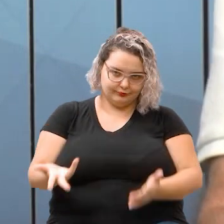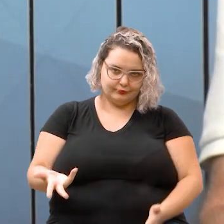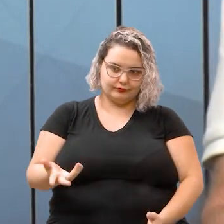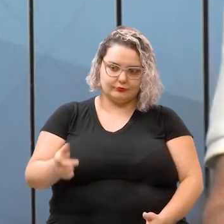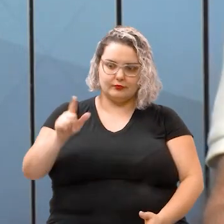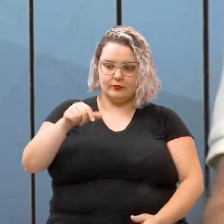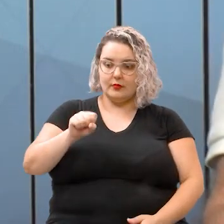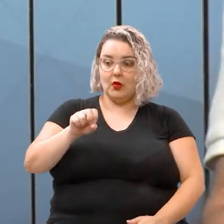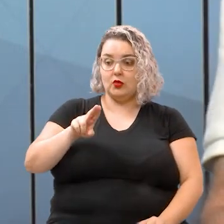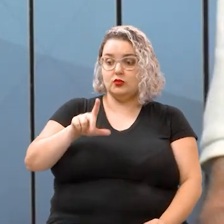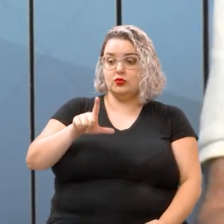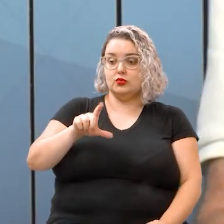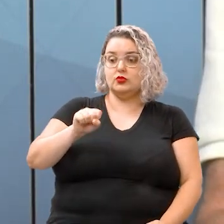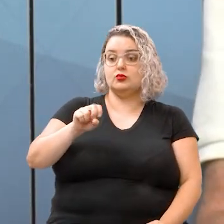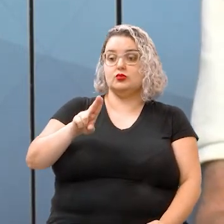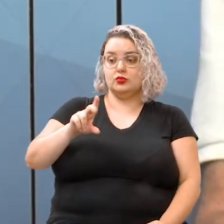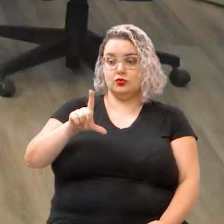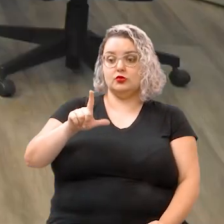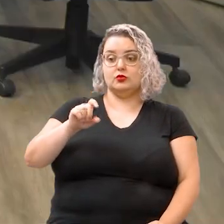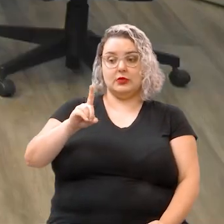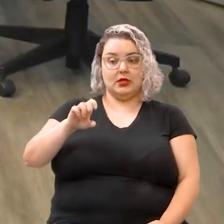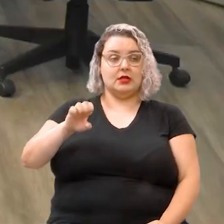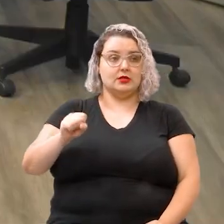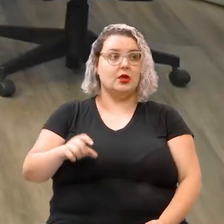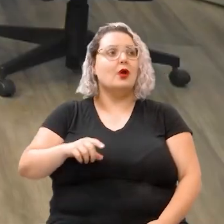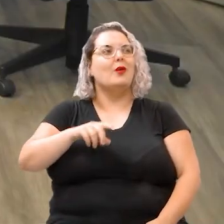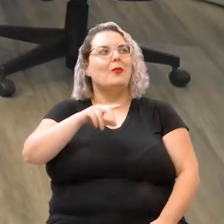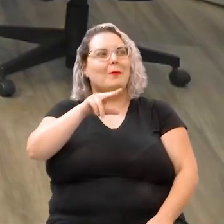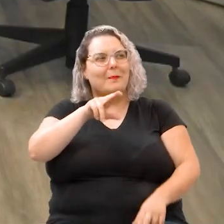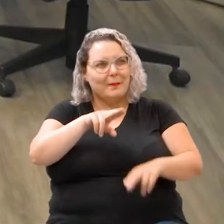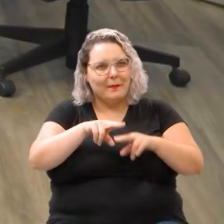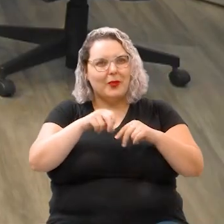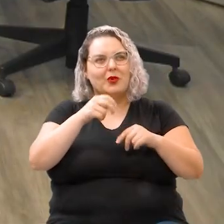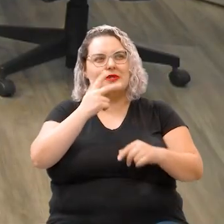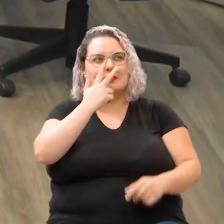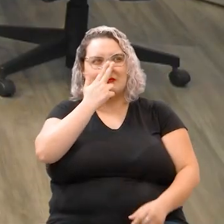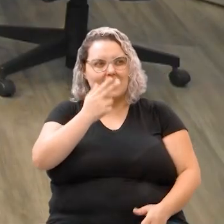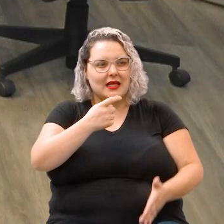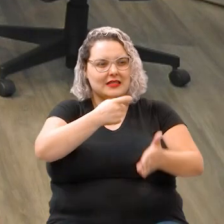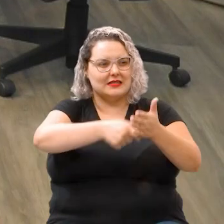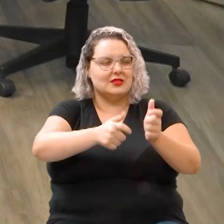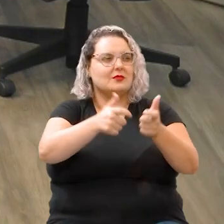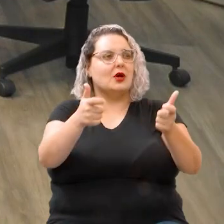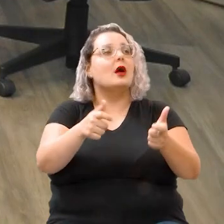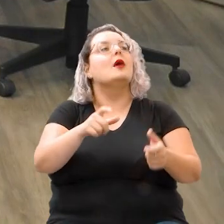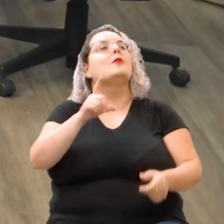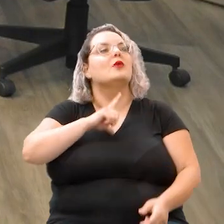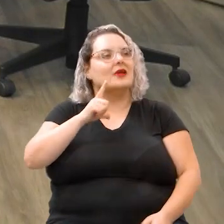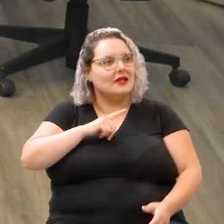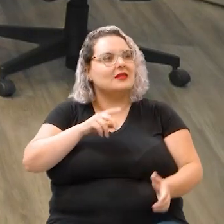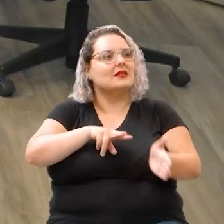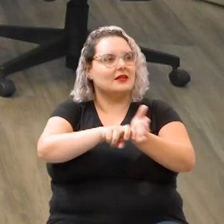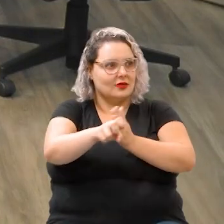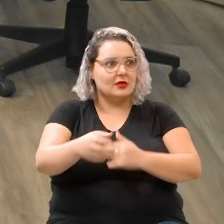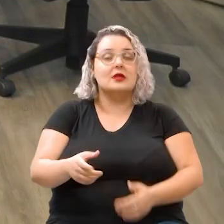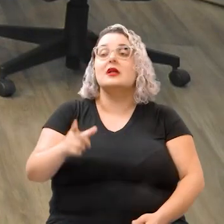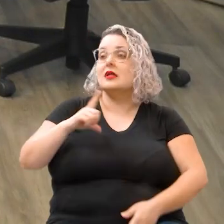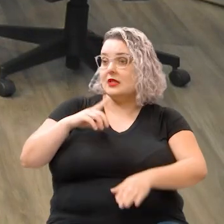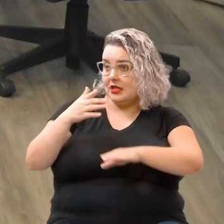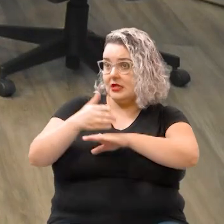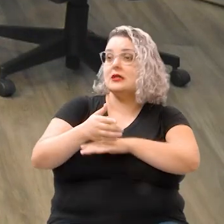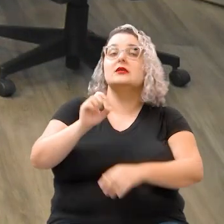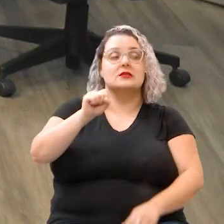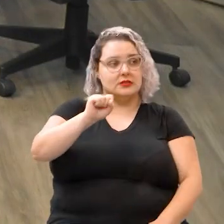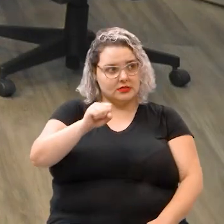Sul e Sudeste, né? Por isso que parece que em altas taxas, mas é porque tem diagnóstico. A gente consegue dar o tem diagnóstico. acesso, digamos